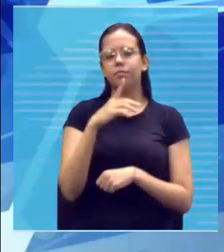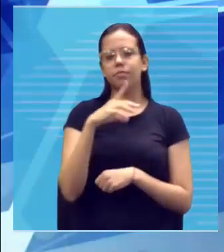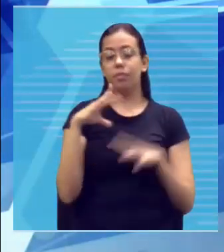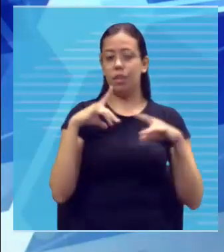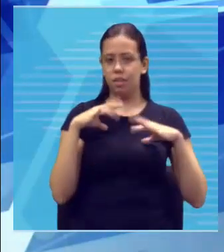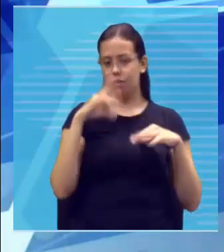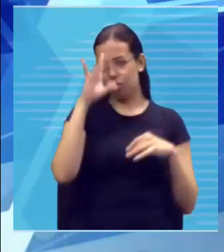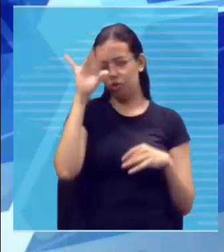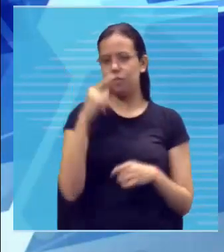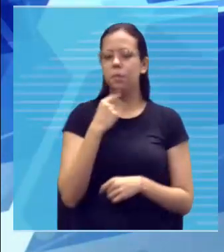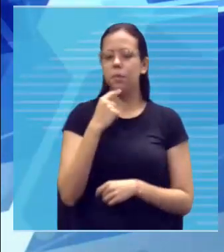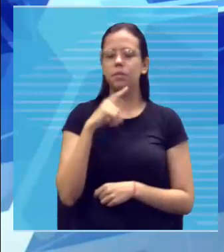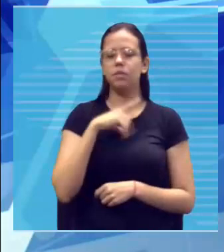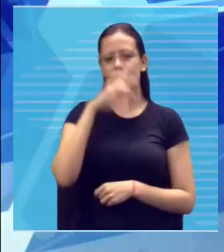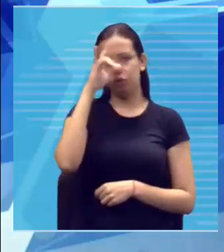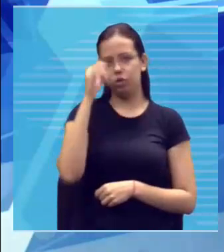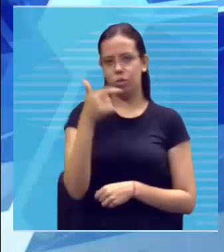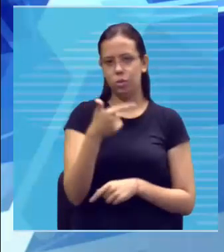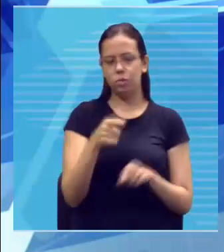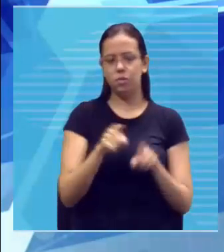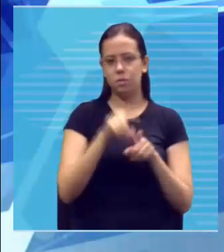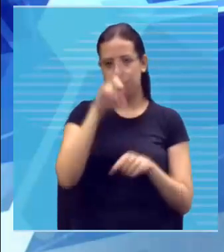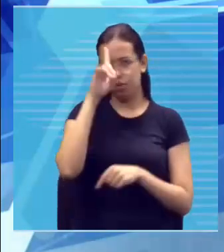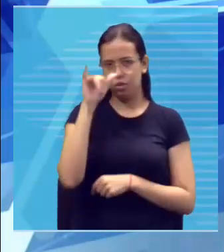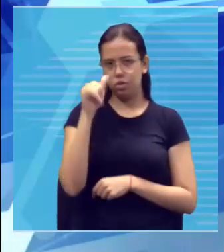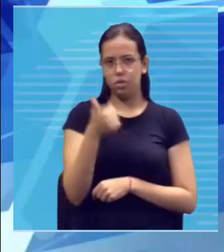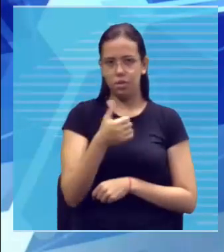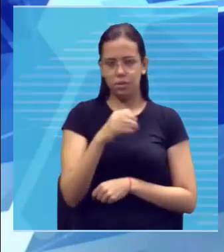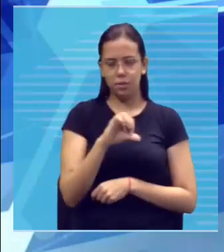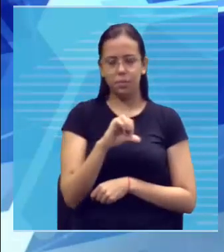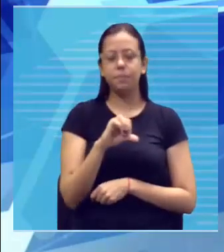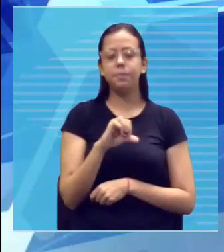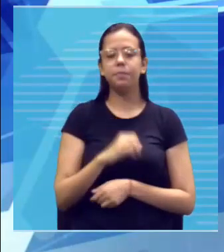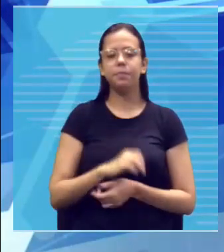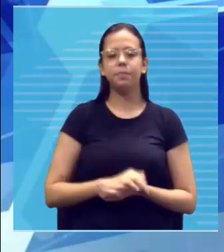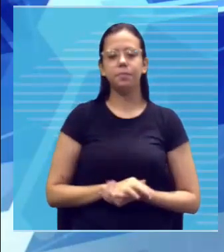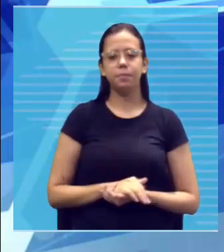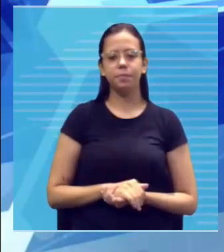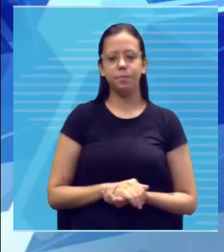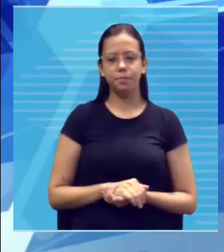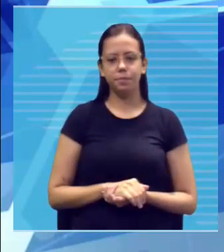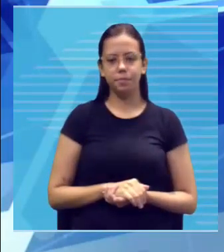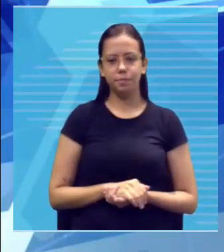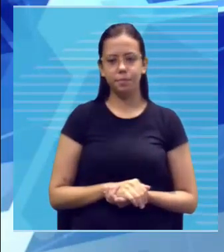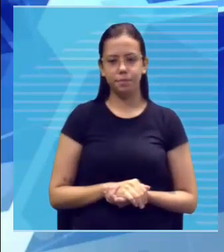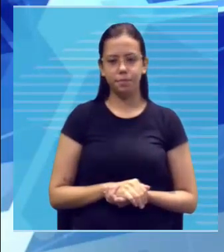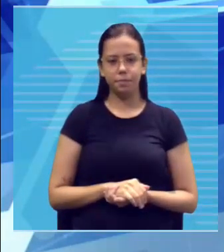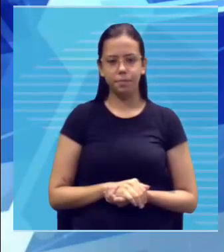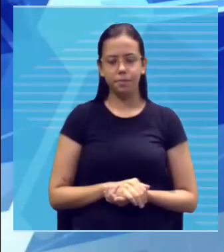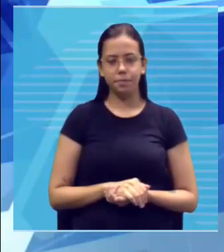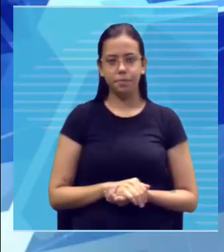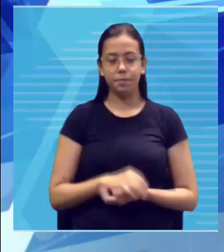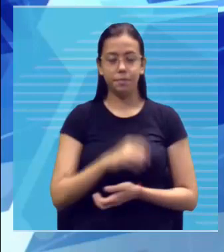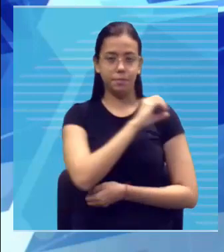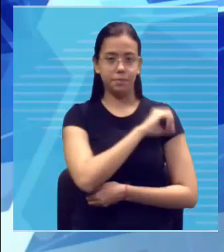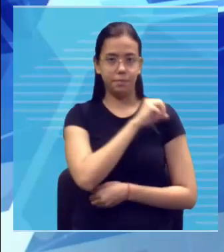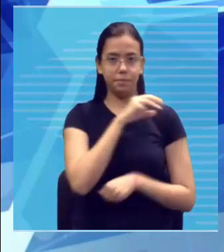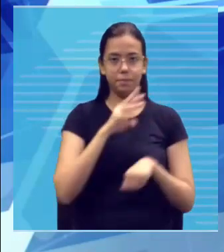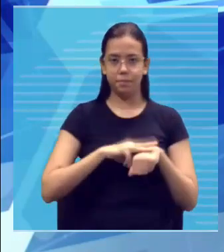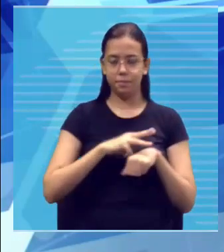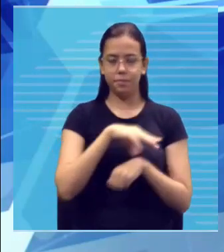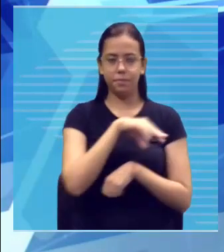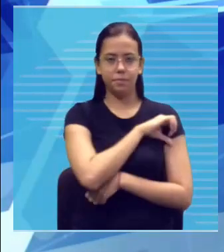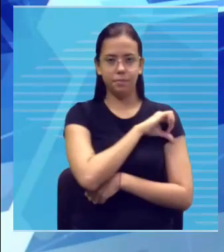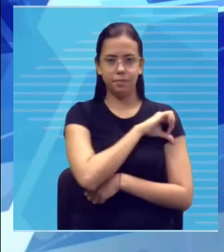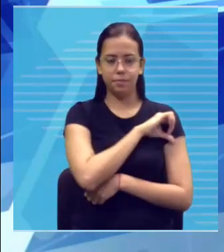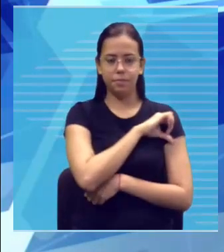e dia 19 beleza galerinha Nossa oficina de matemática para o